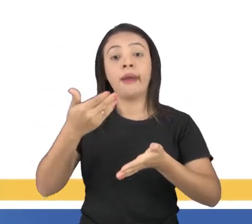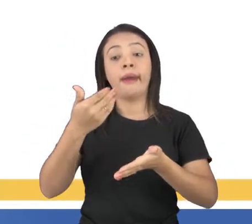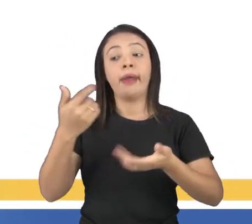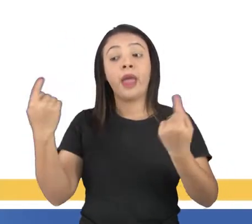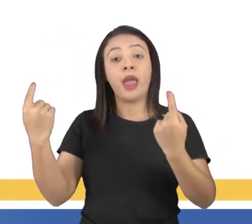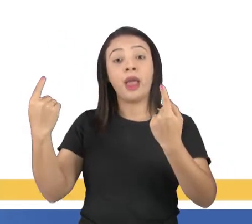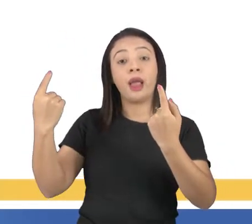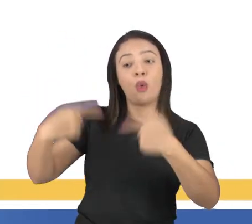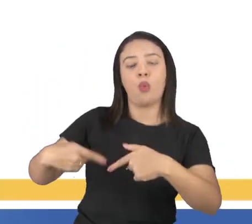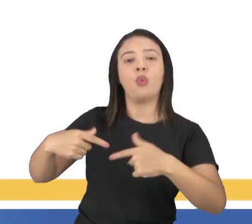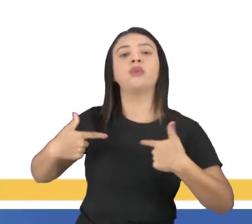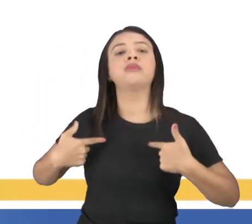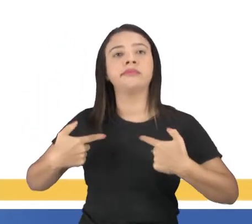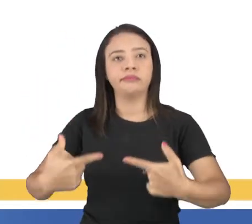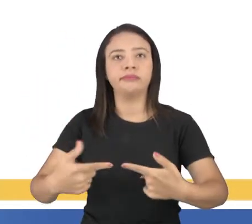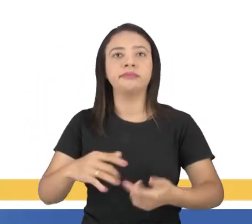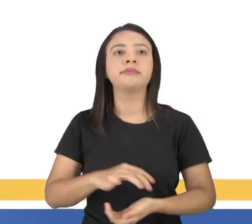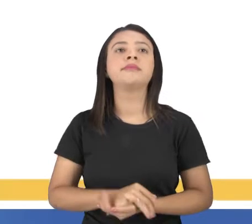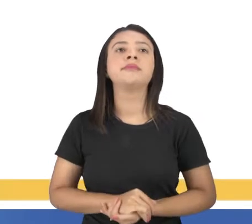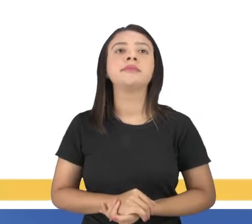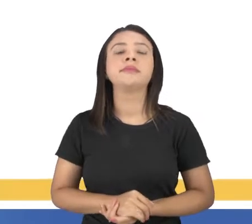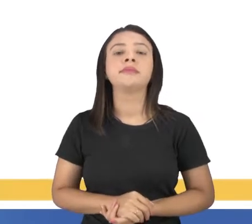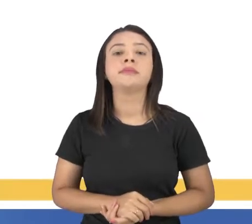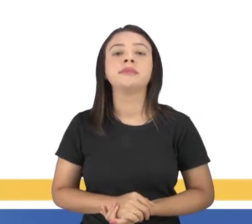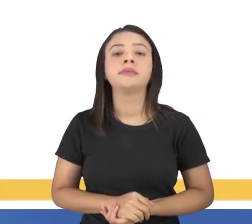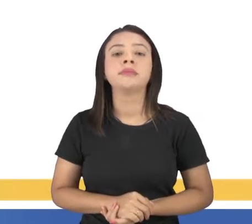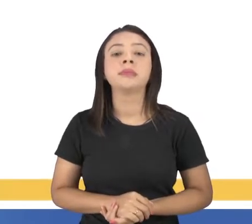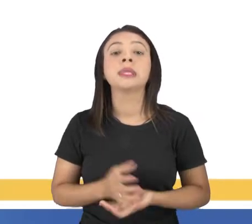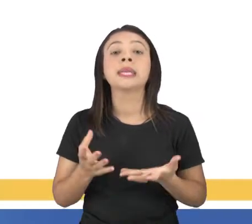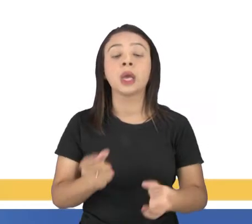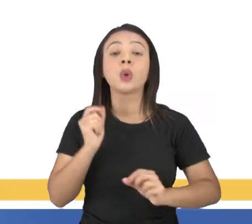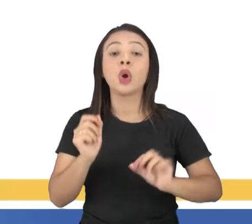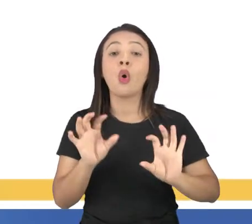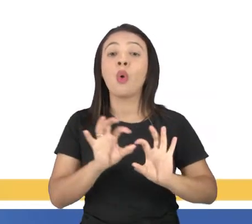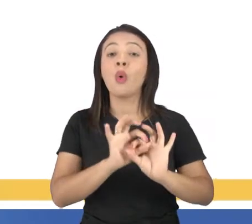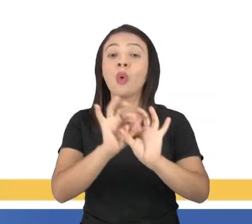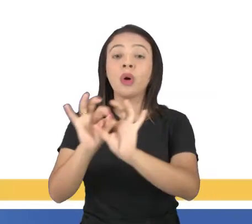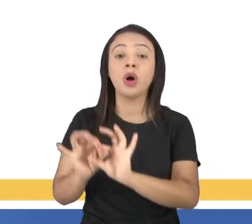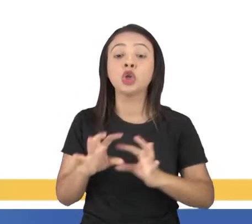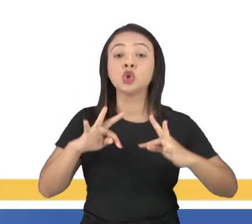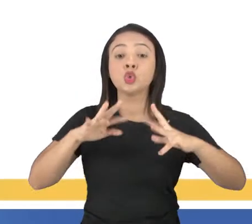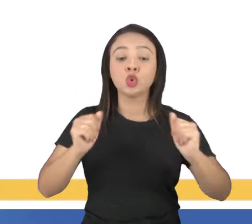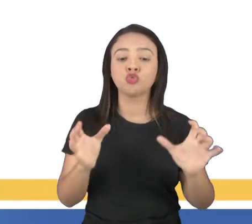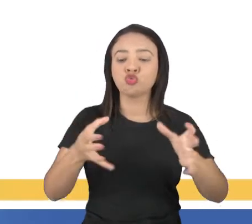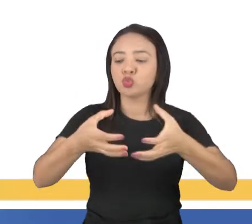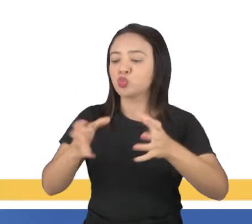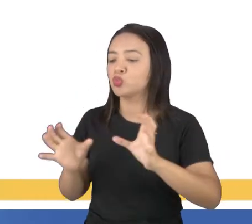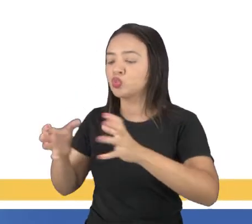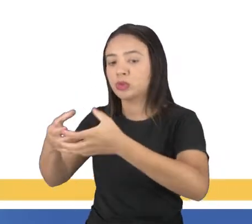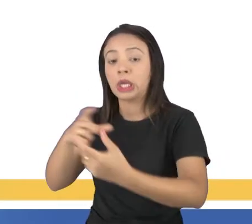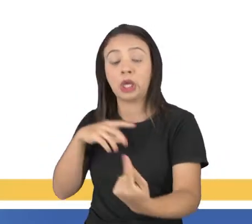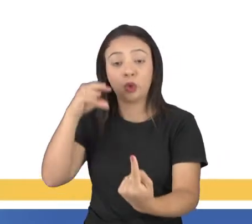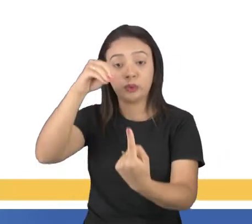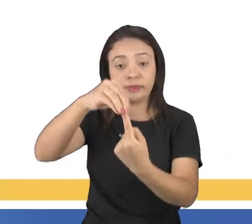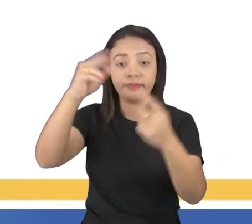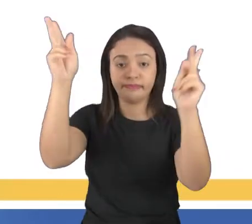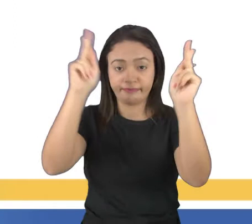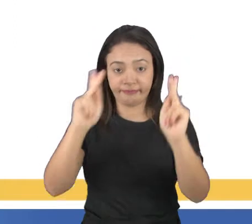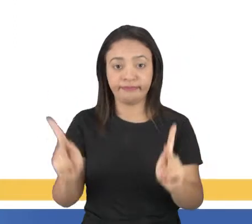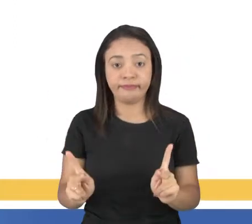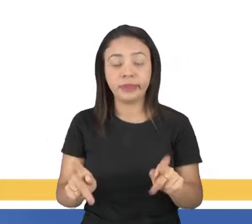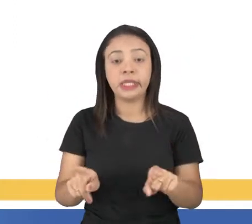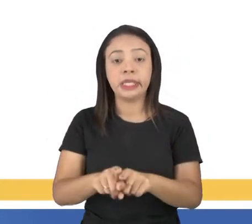de uma organização que procura fundir todas as organizações do movimento da paz e das organizações verdes em